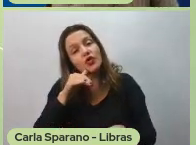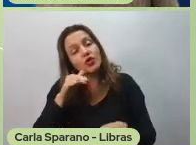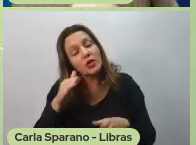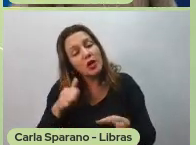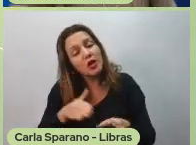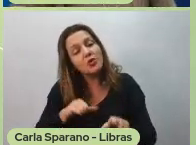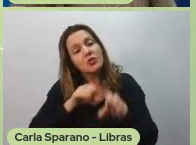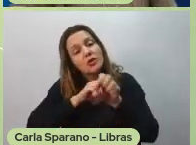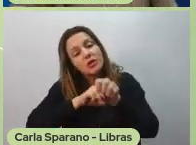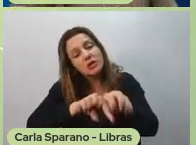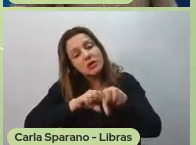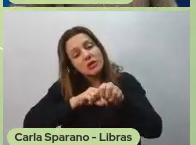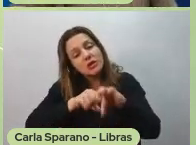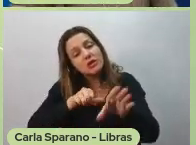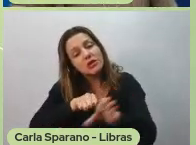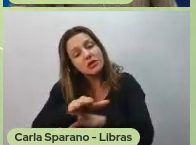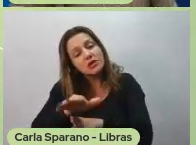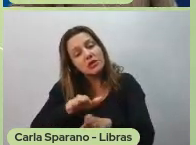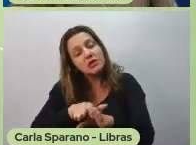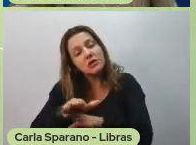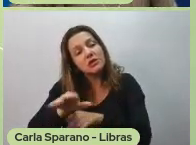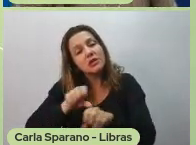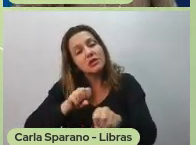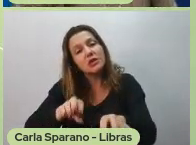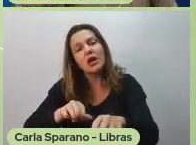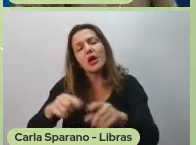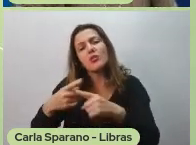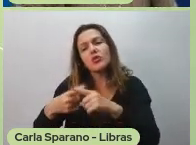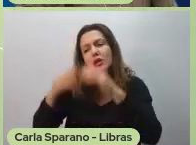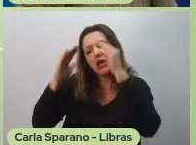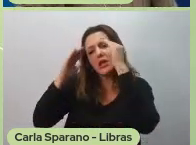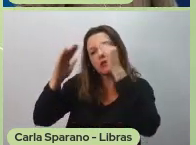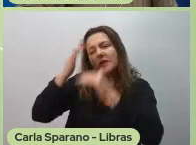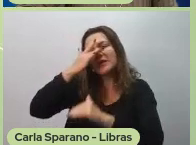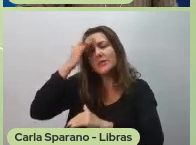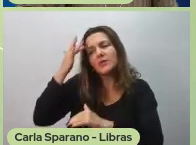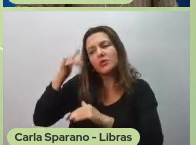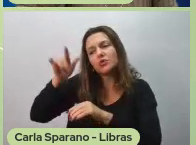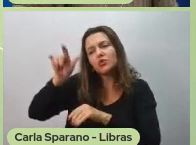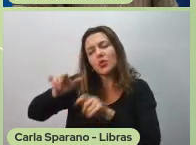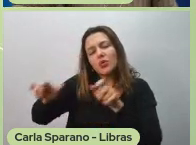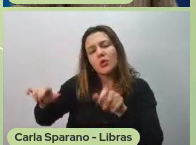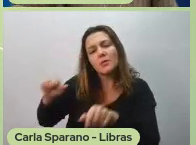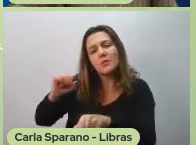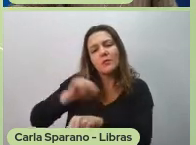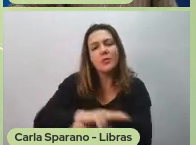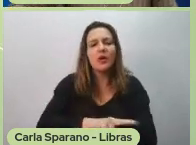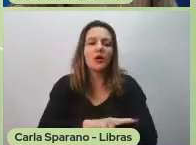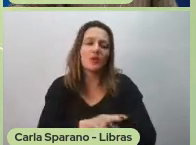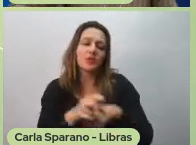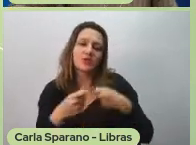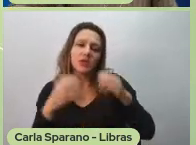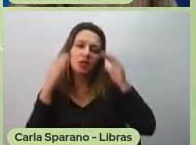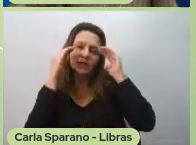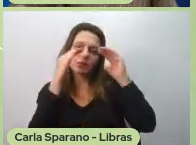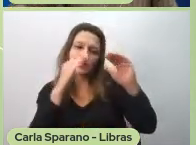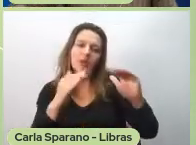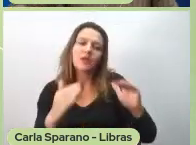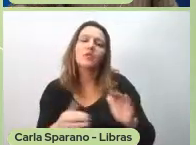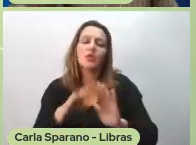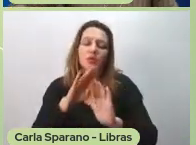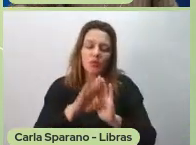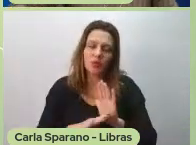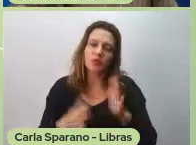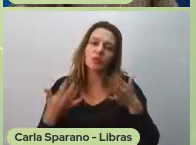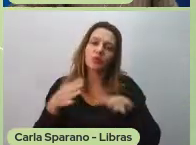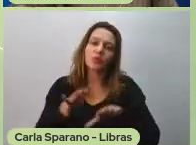respeitar as pessoas que estão entrando na empresa pelos programas de inclusão. E eu falo respeitar, na verdade,